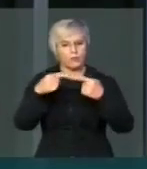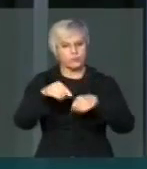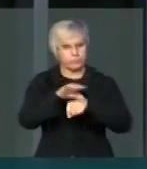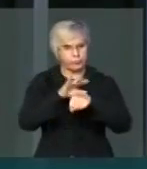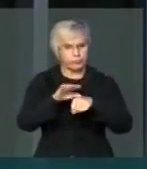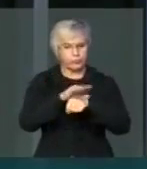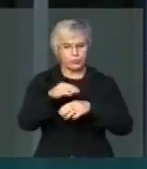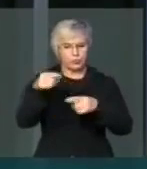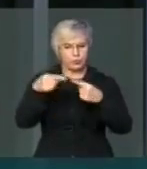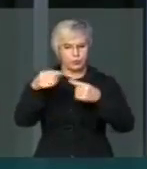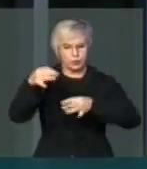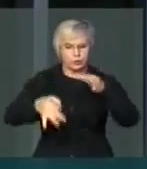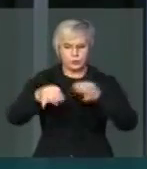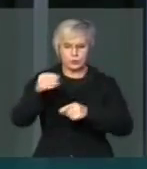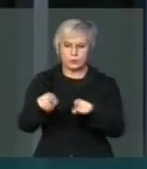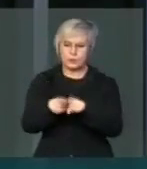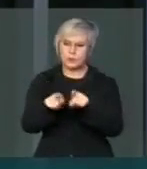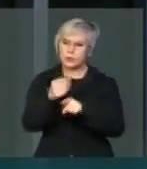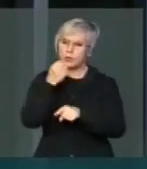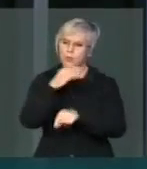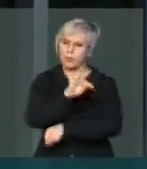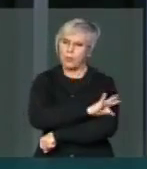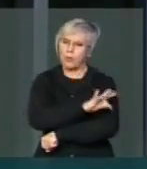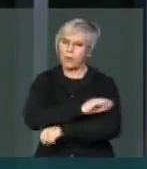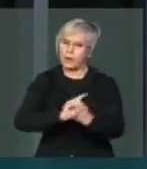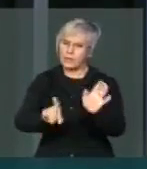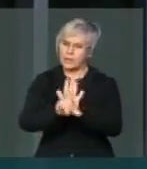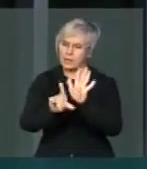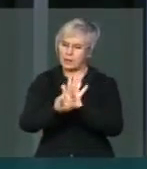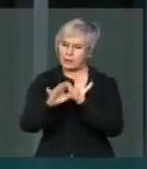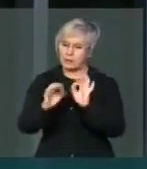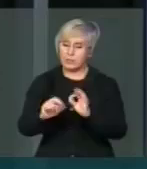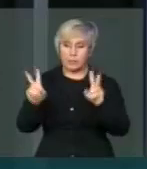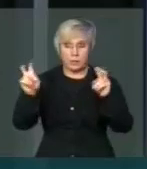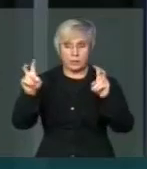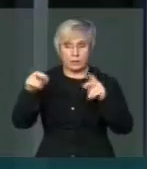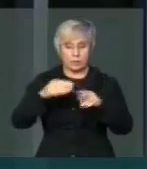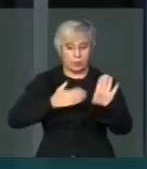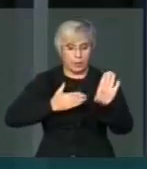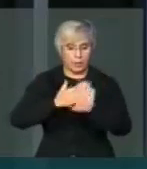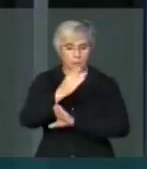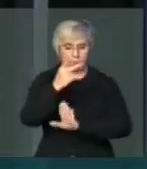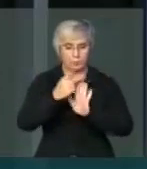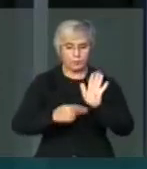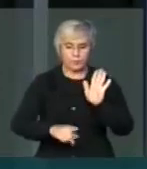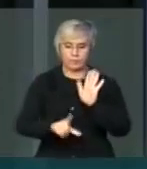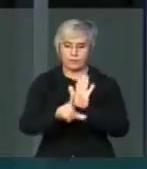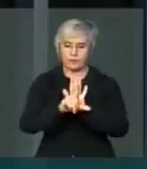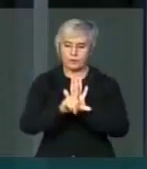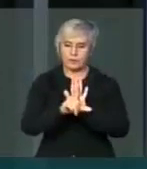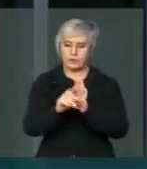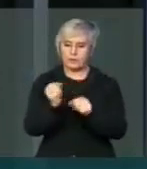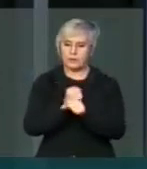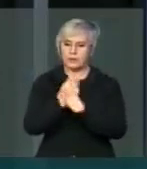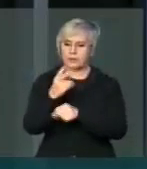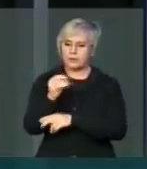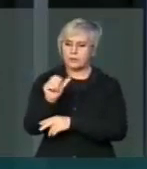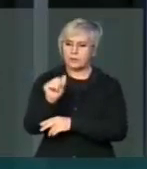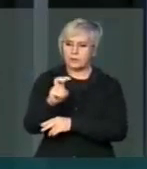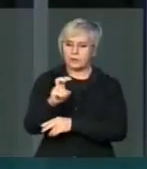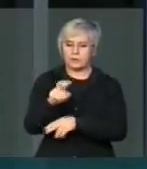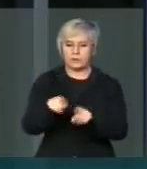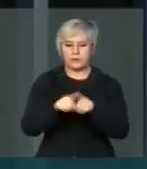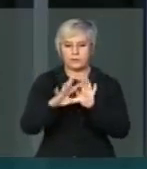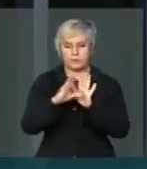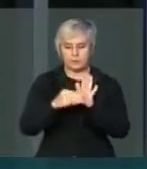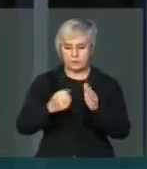constitucionalidade, juridicidade e boa técnica legislativa, e no mérito pela aprovação dos projetos de lei em 2015, com as